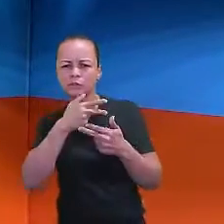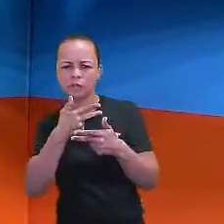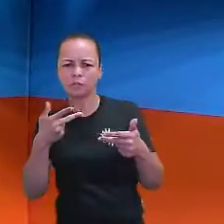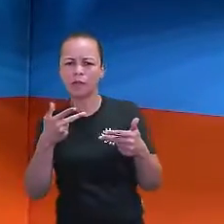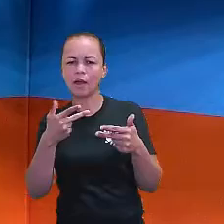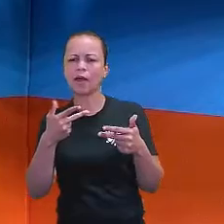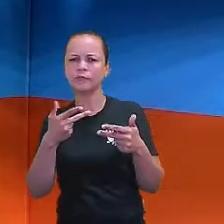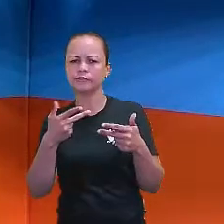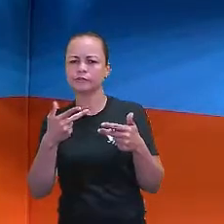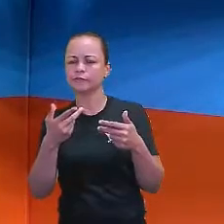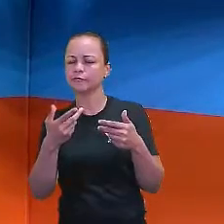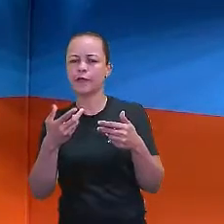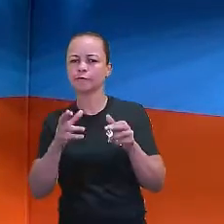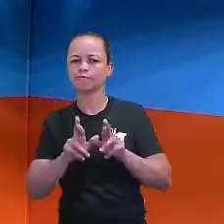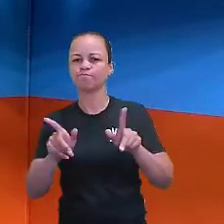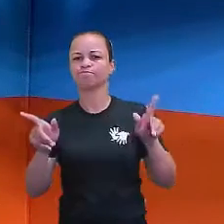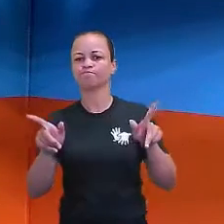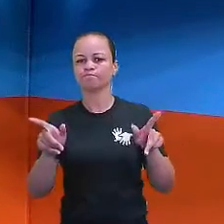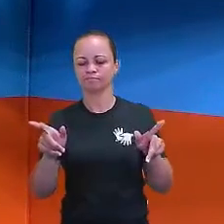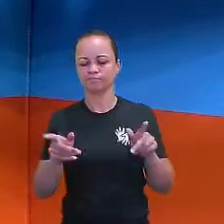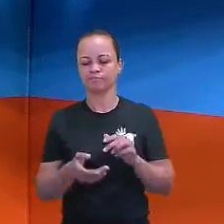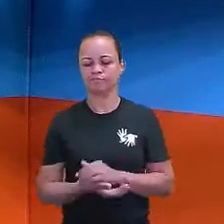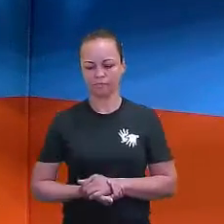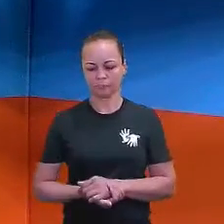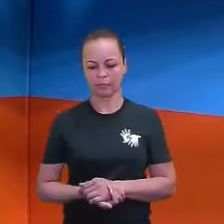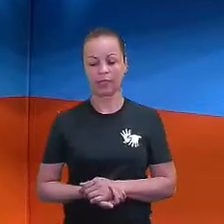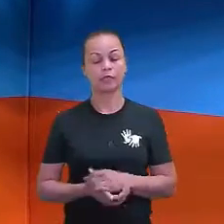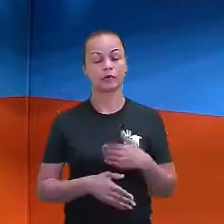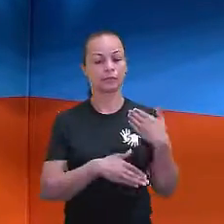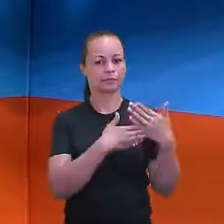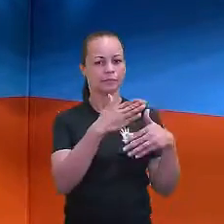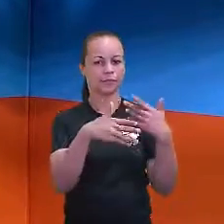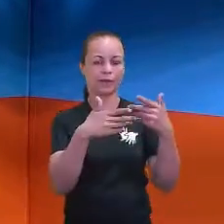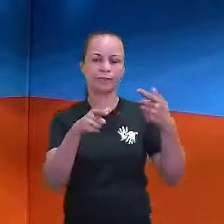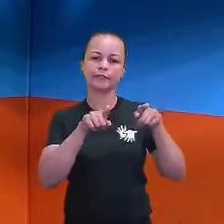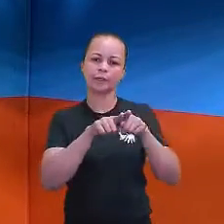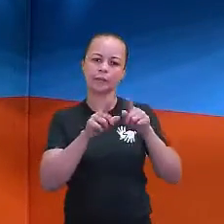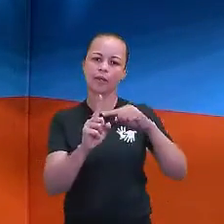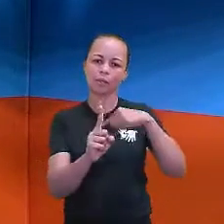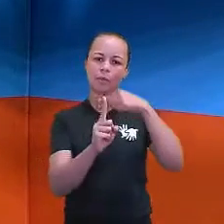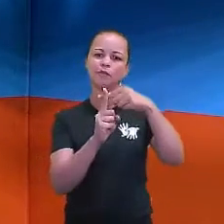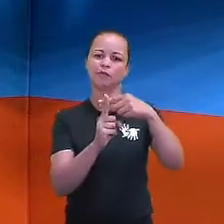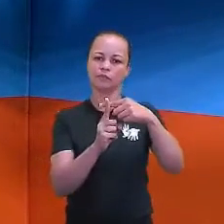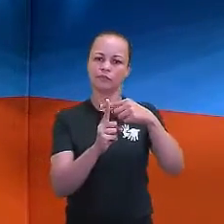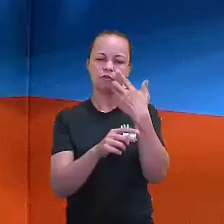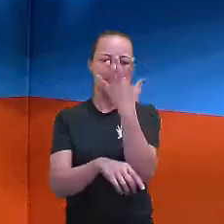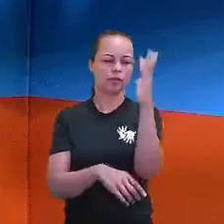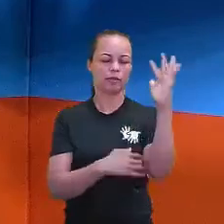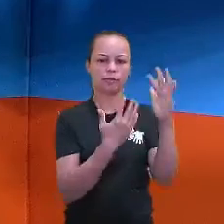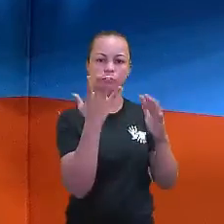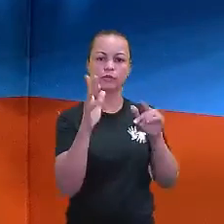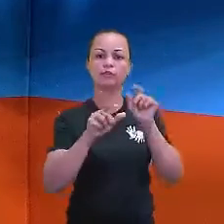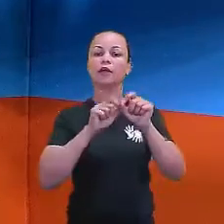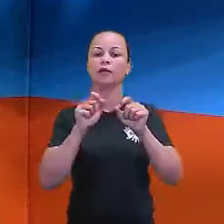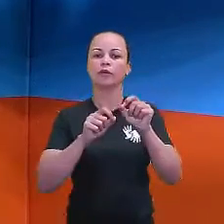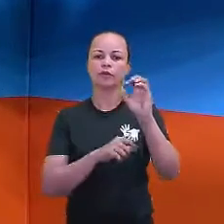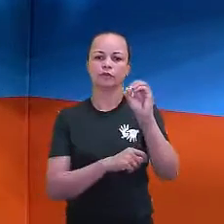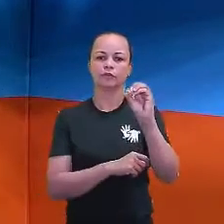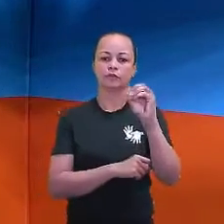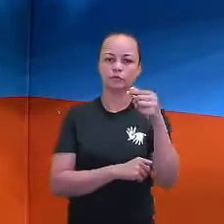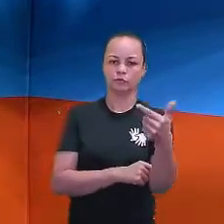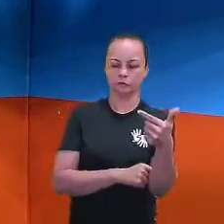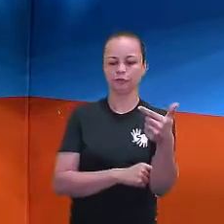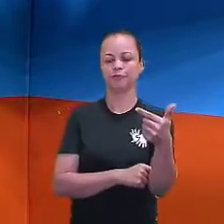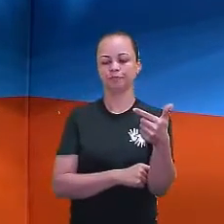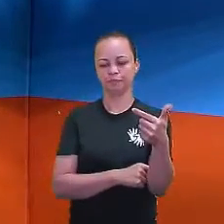consumidores. E nesse processo há uma coisa que é liberada também, que é muito positiva para a natureza, que é o oxigênio. Então, vê